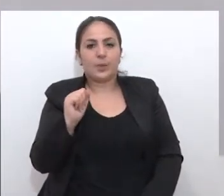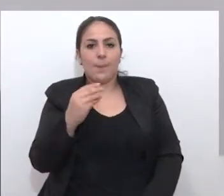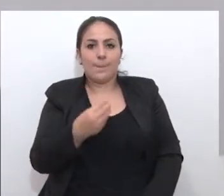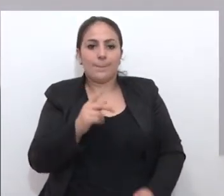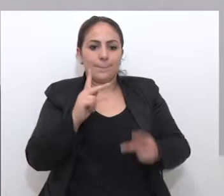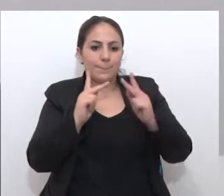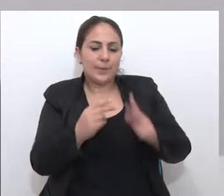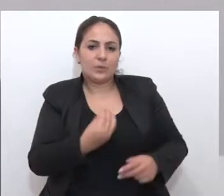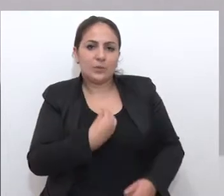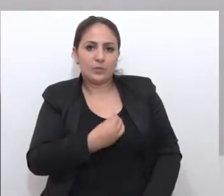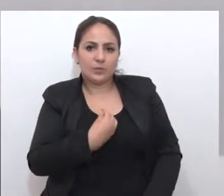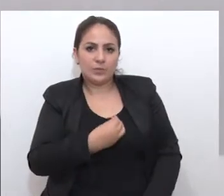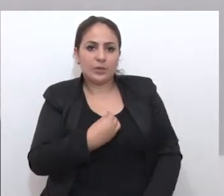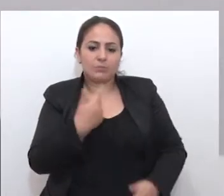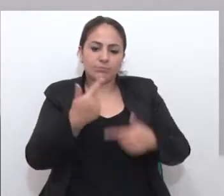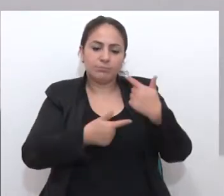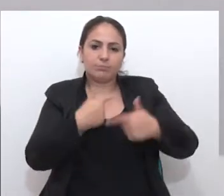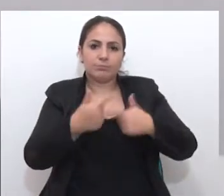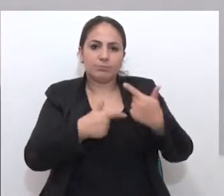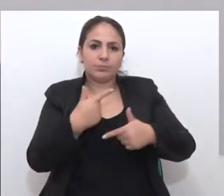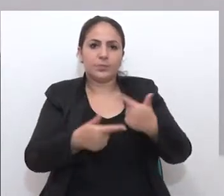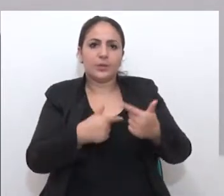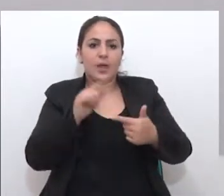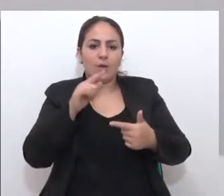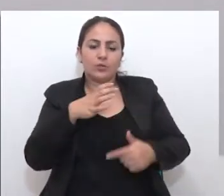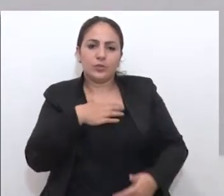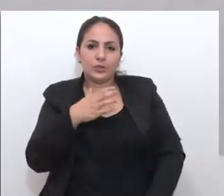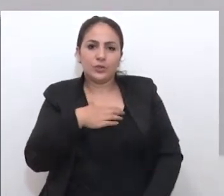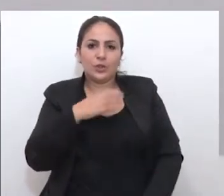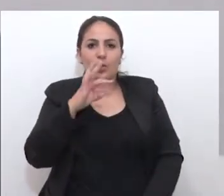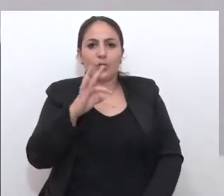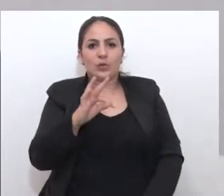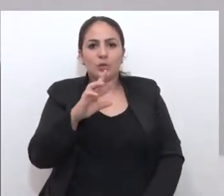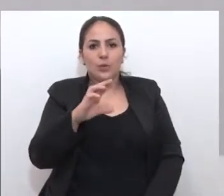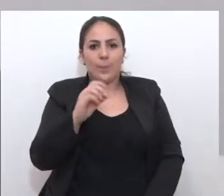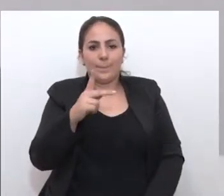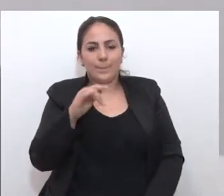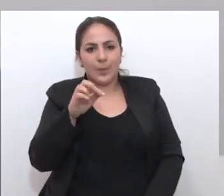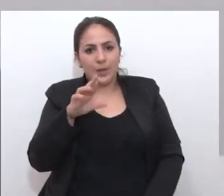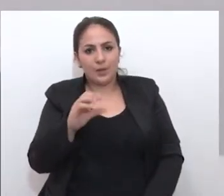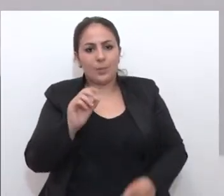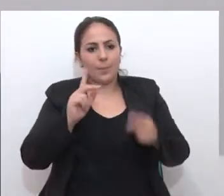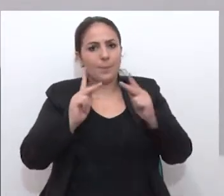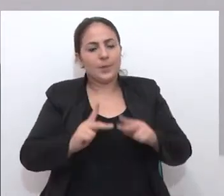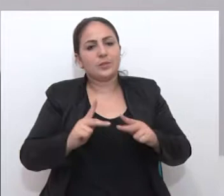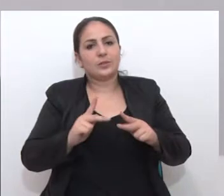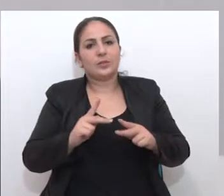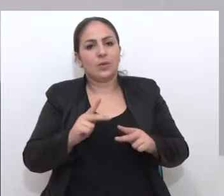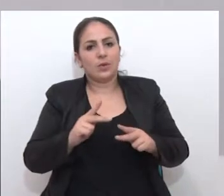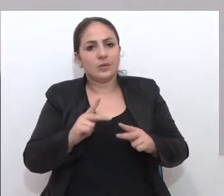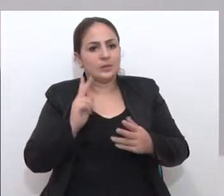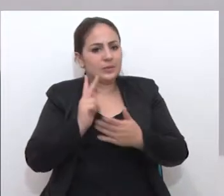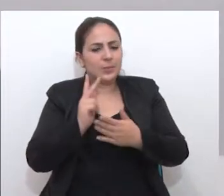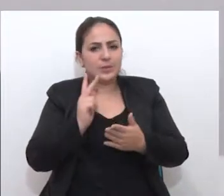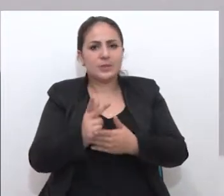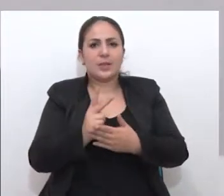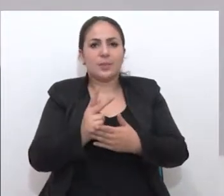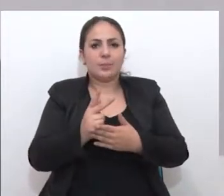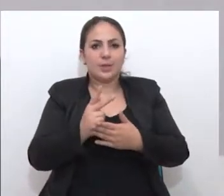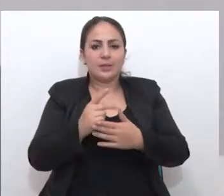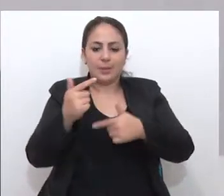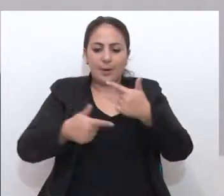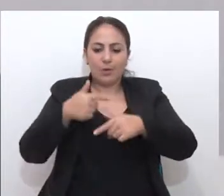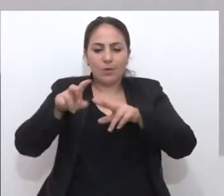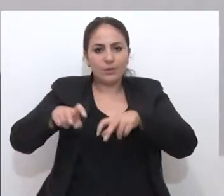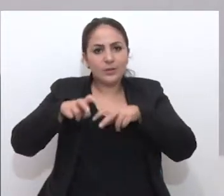viveu esta lida, que é de ser tropeiro. Então ele foi um homem que lidou muito em fazenda, tropeou muito